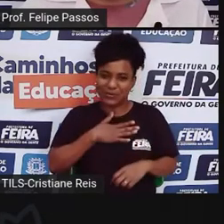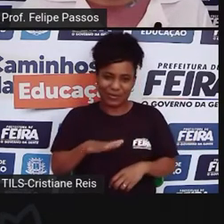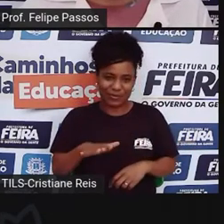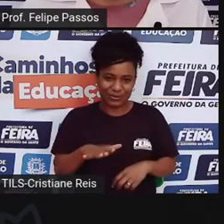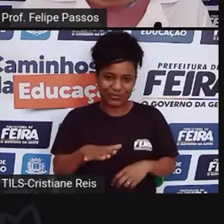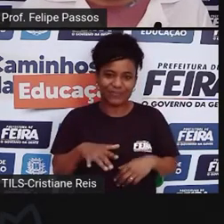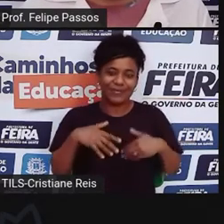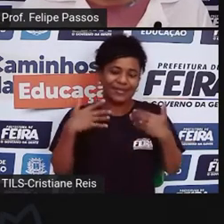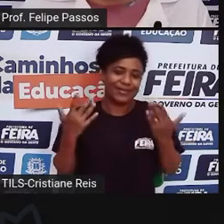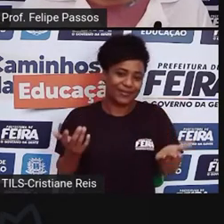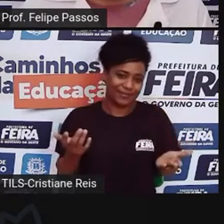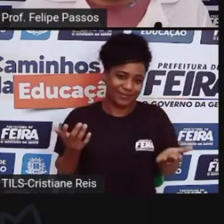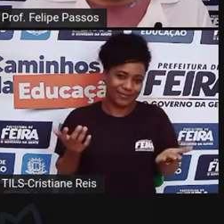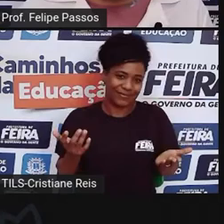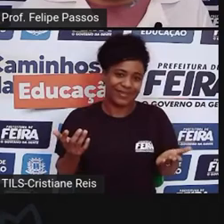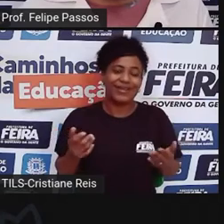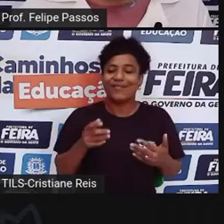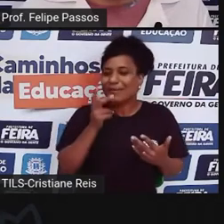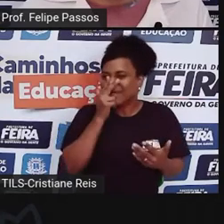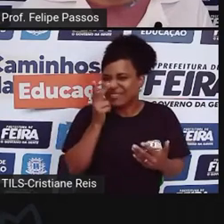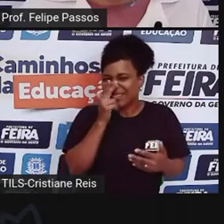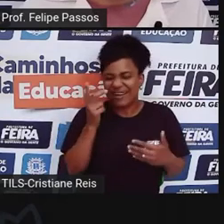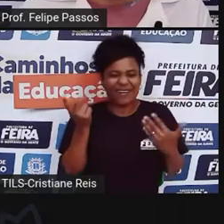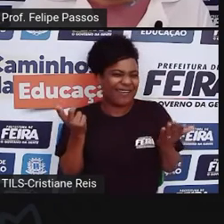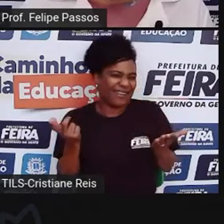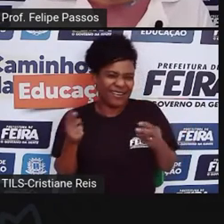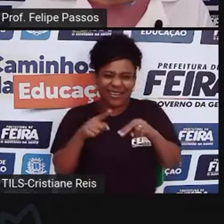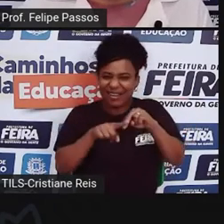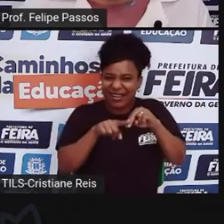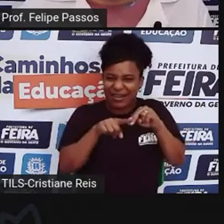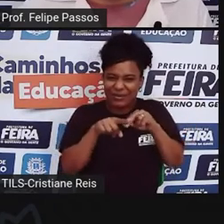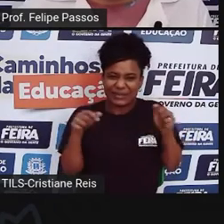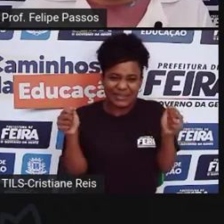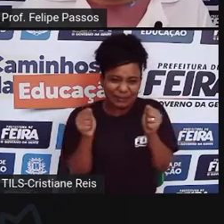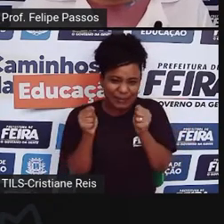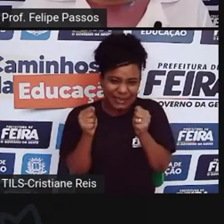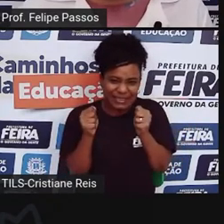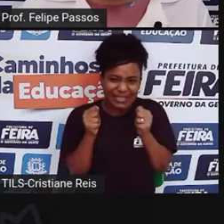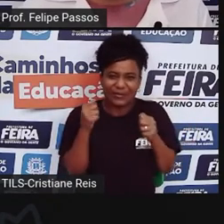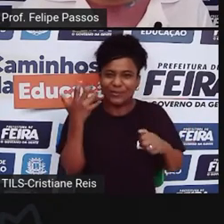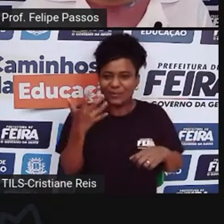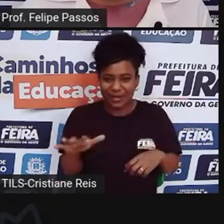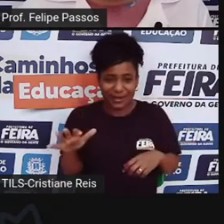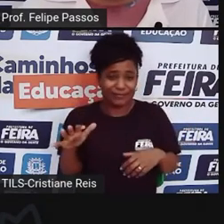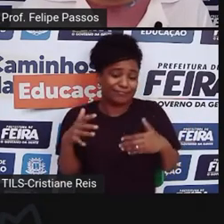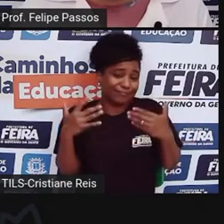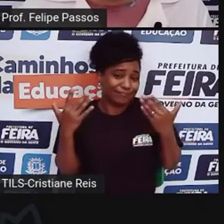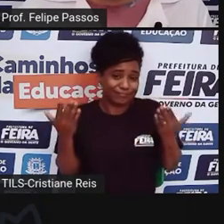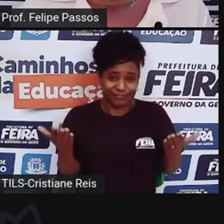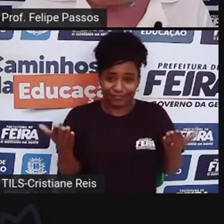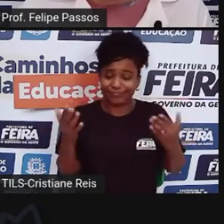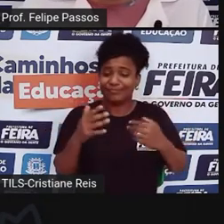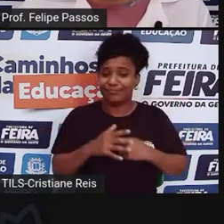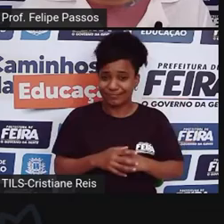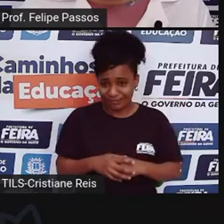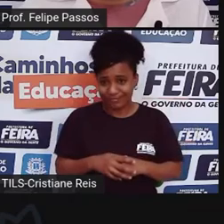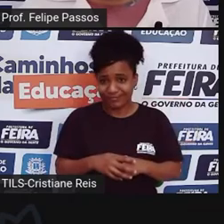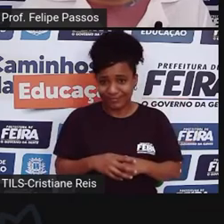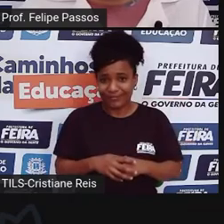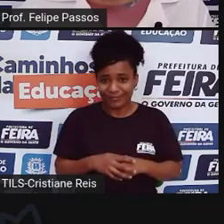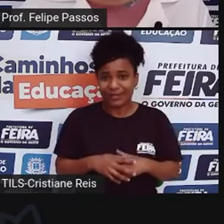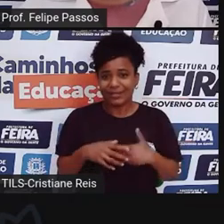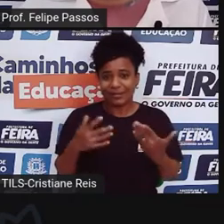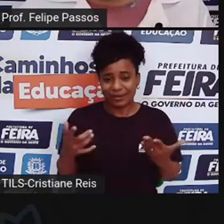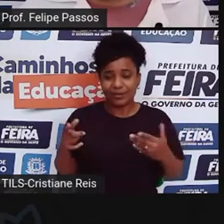Né? Aí você fica como se fosse um careta, né? Tendo que... Não quero calça com latex. Mas tá... Então, a música acaba